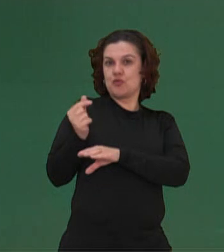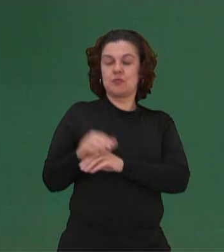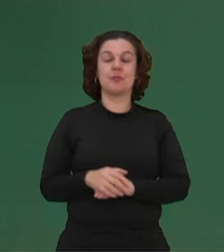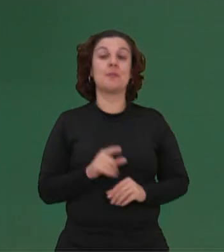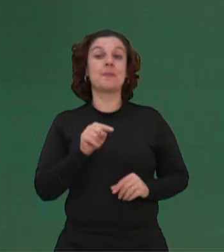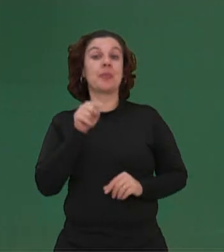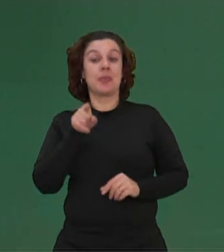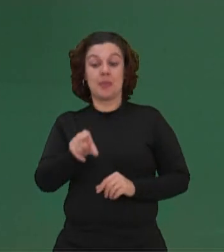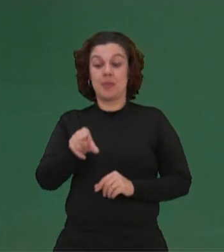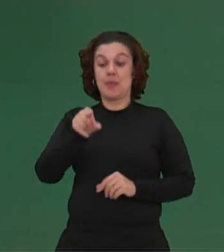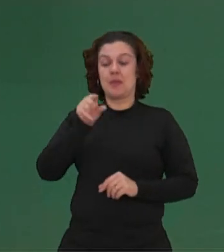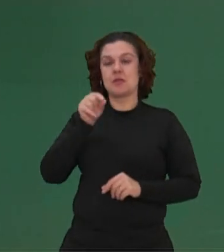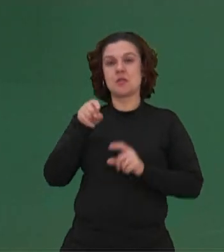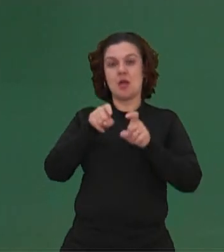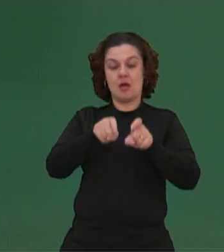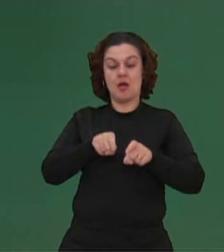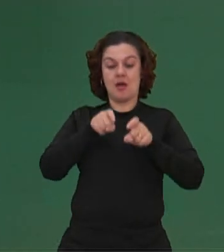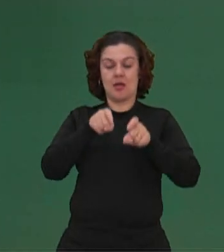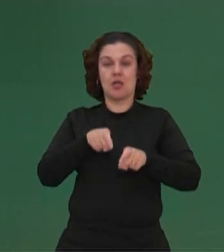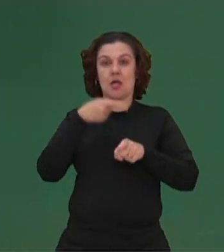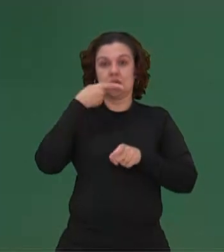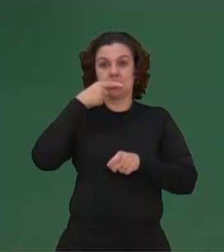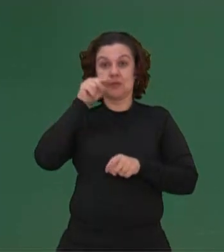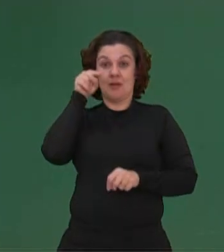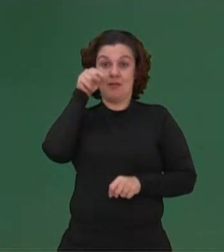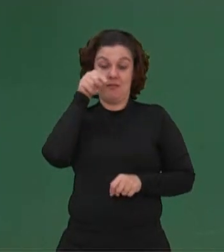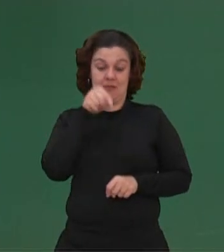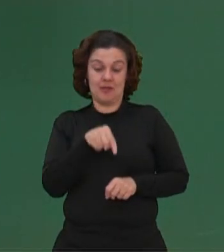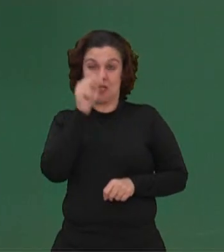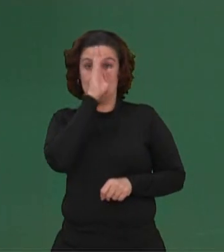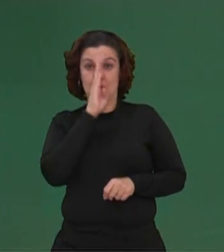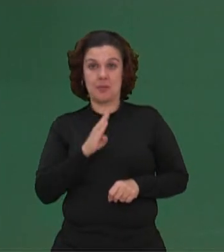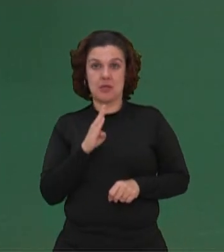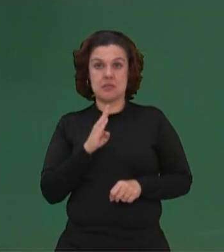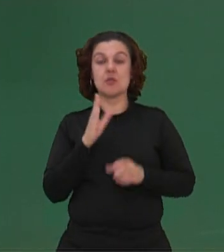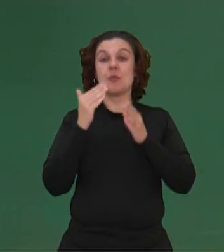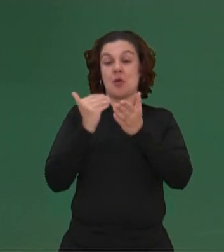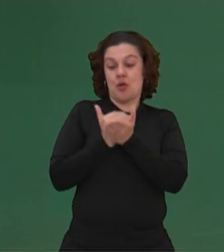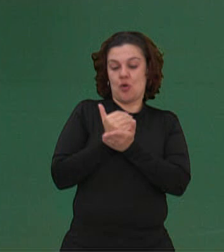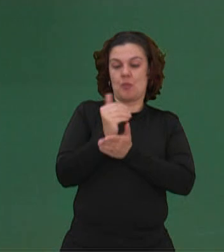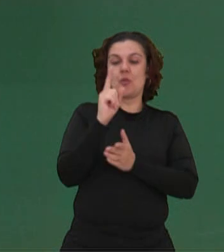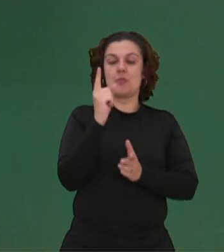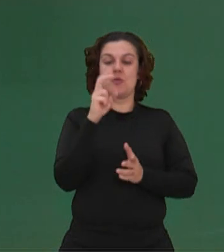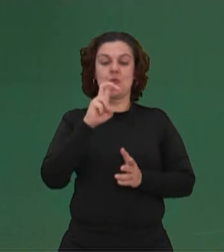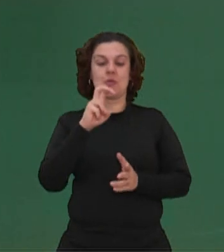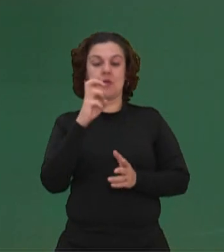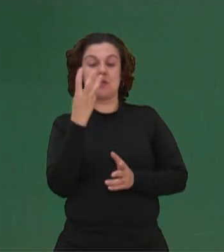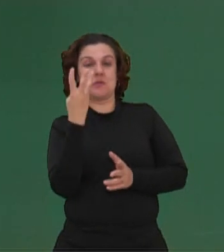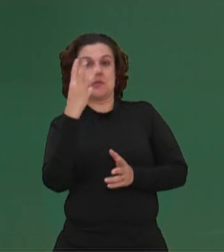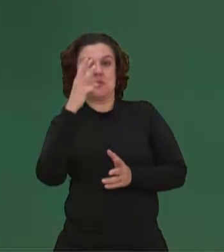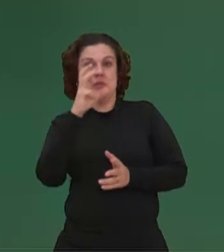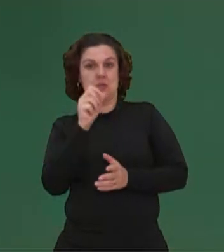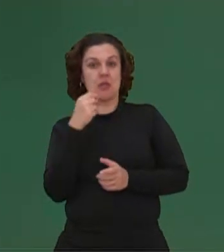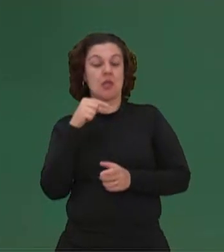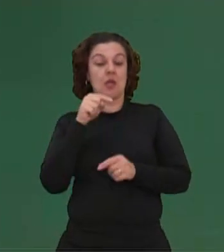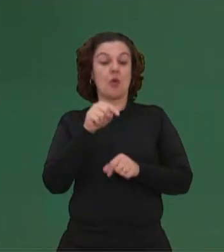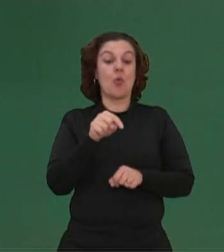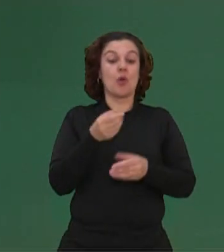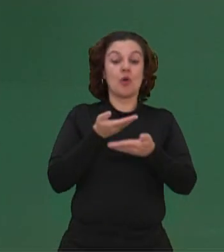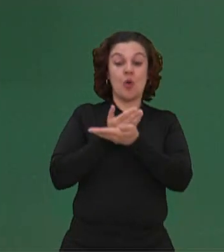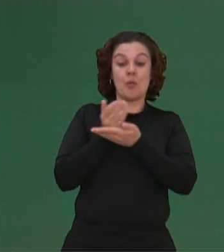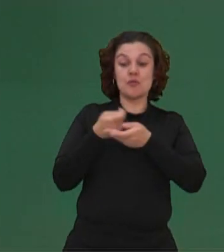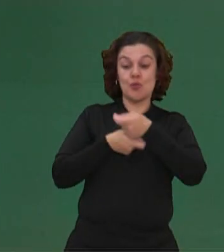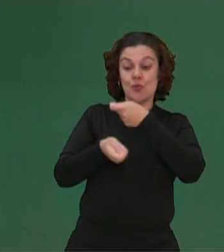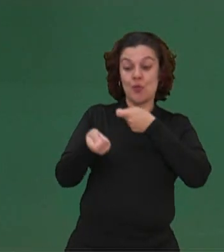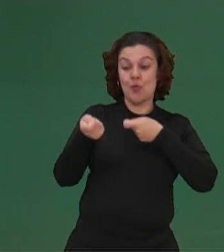opção pelo plantio de cana-de-açúcar no Brasil vem a partir de 1530, quando o comércio